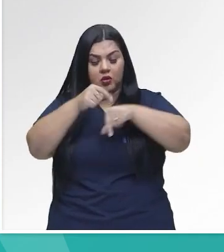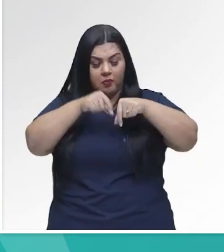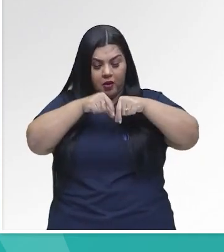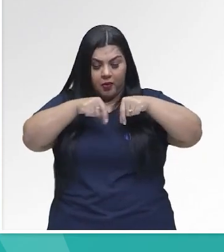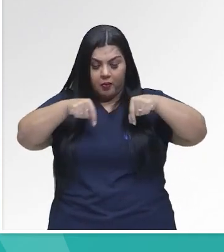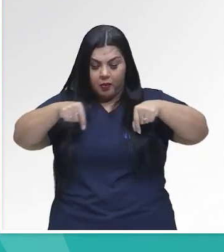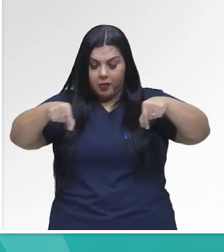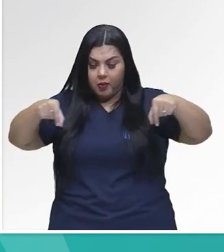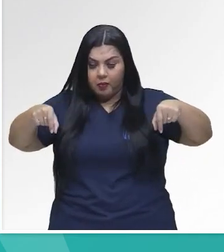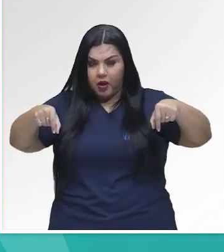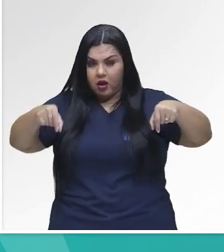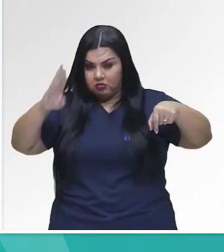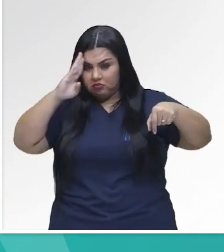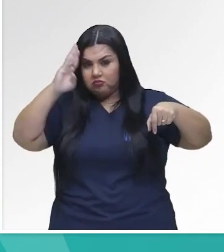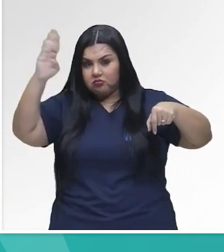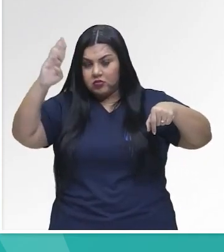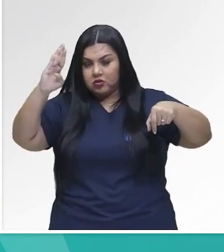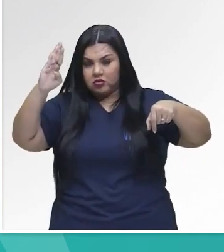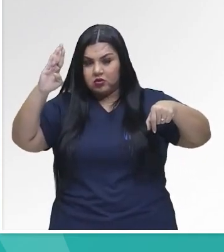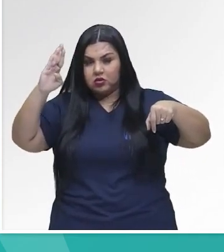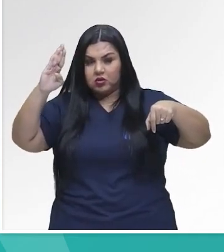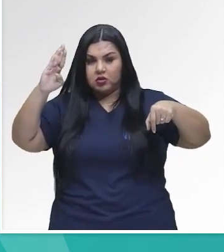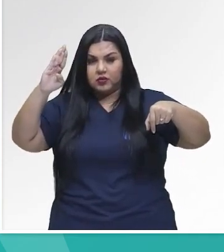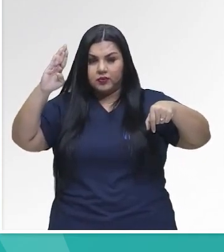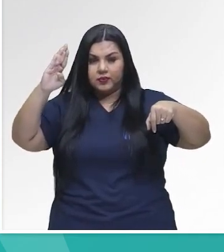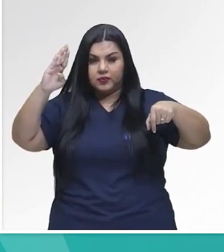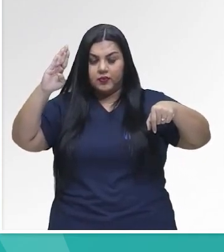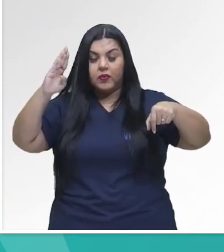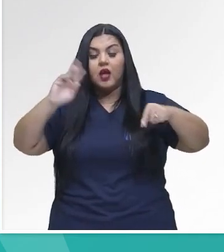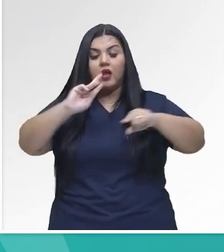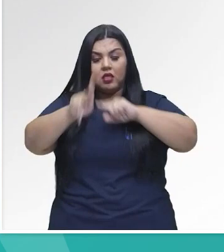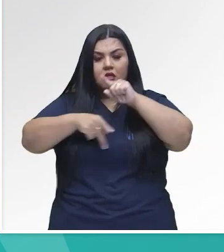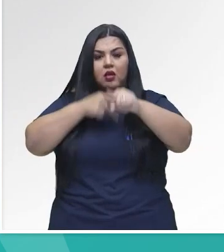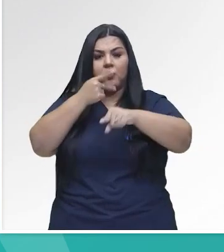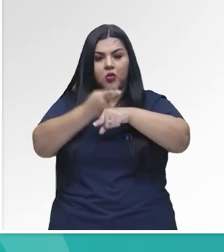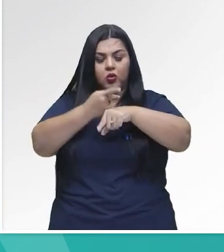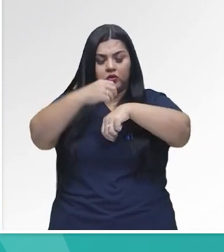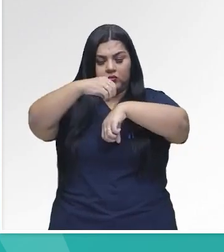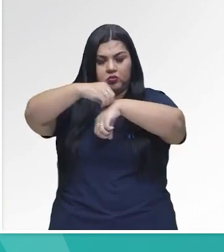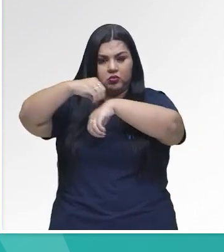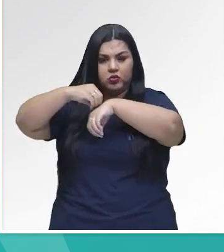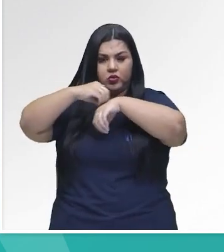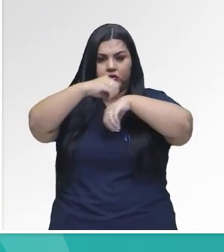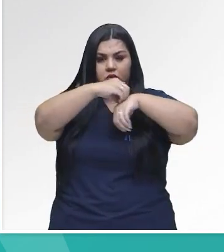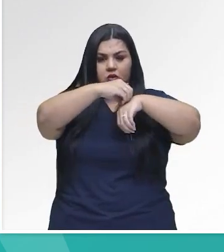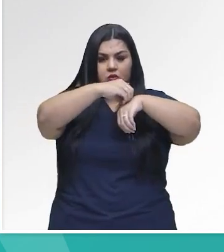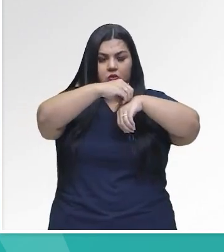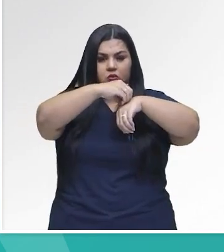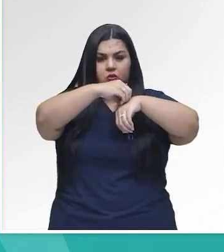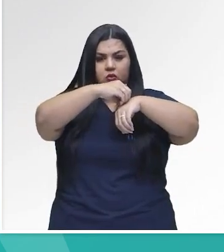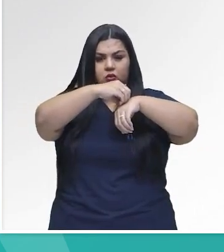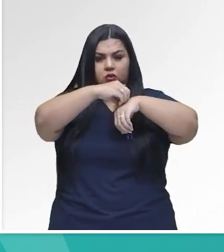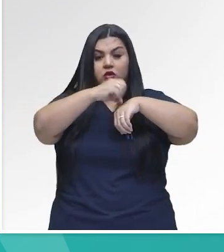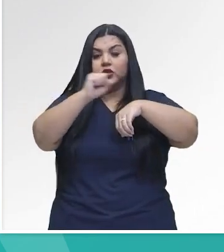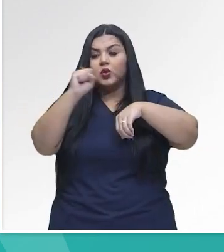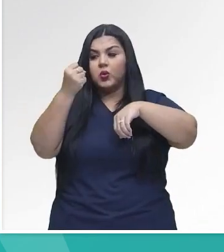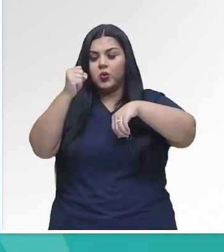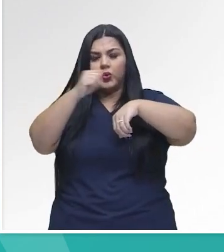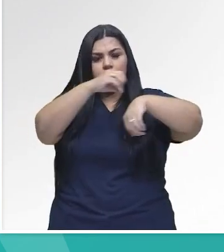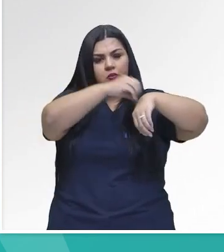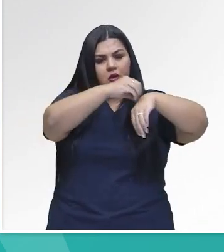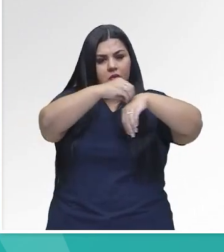peças do xadrez, aqui nós estamos posicionando o peão, certo? Os peões,